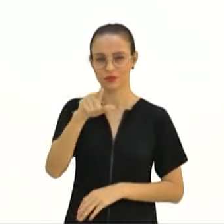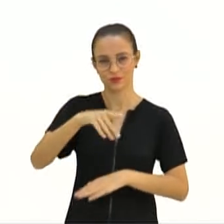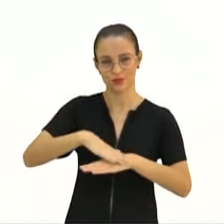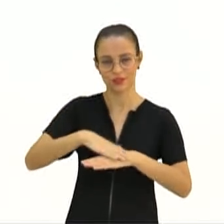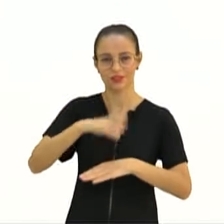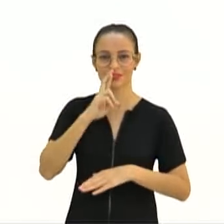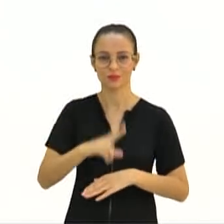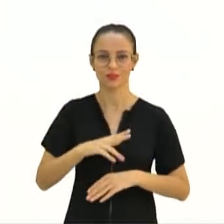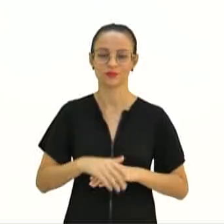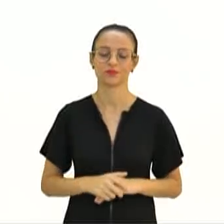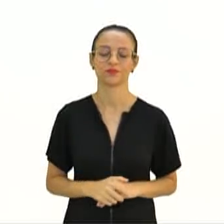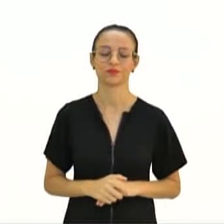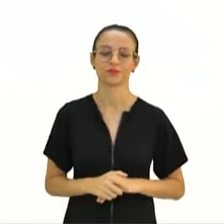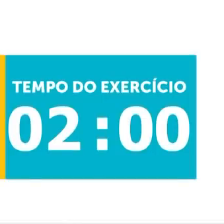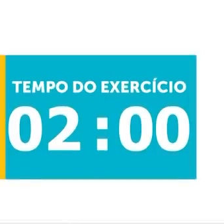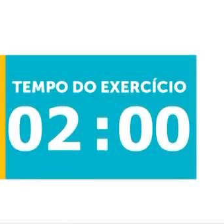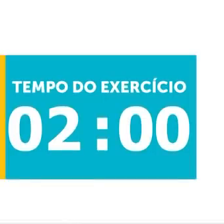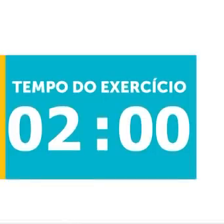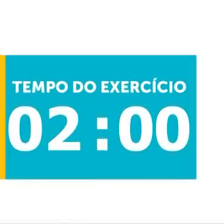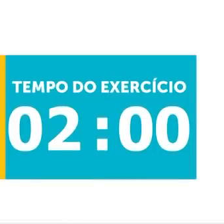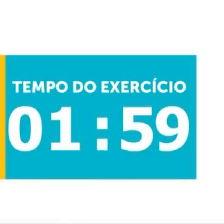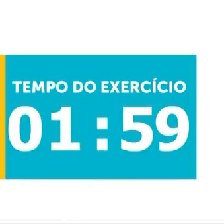você, gente. Já voltamos.